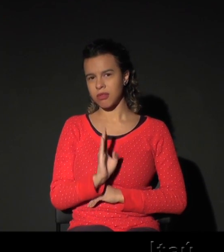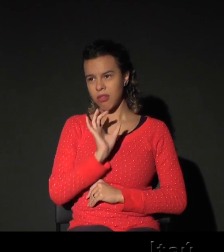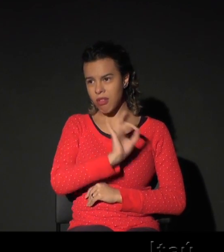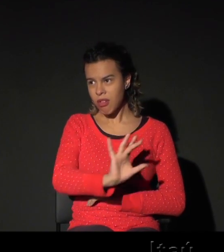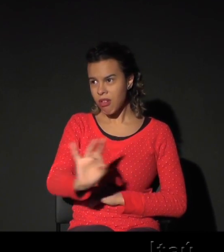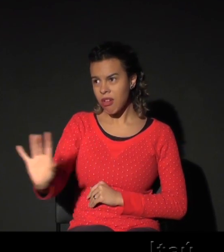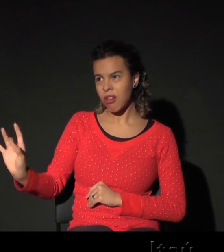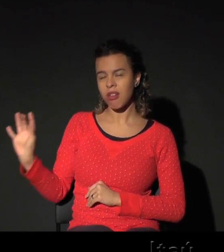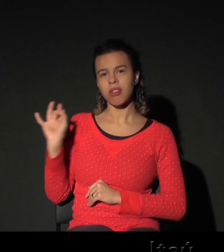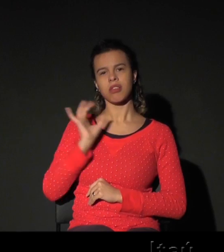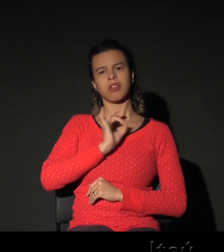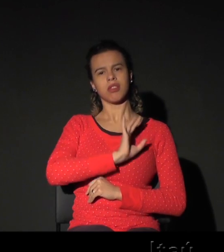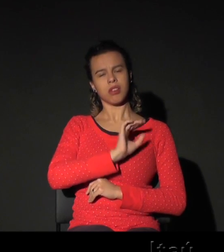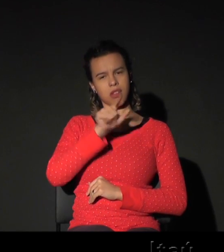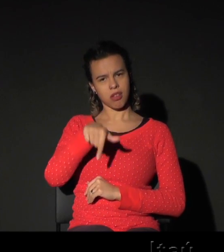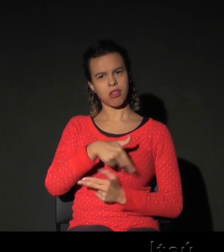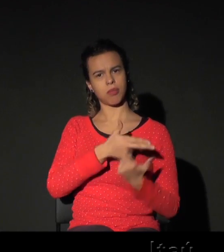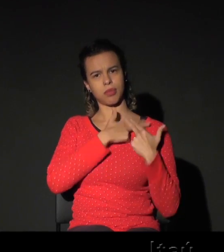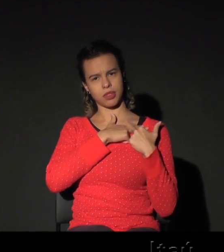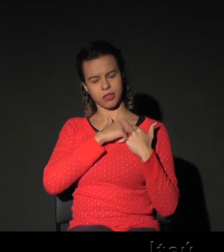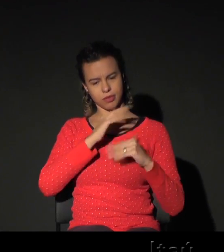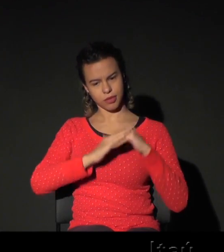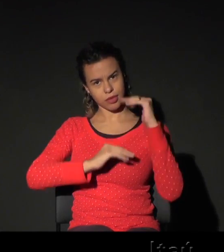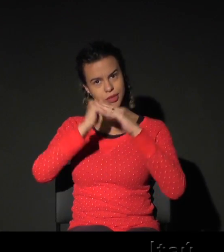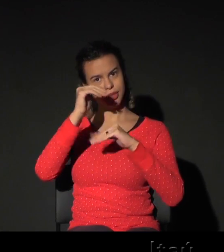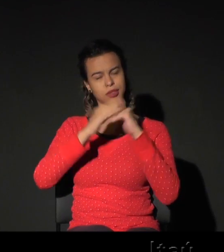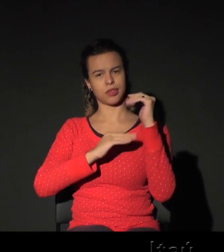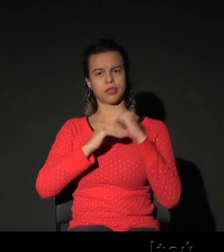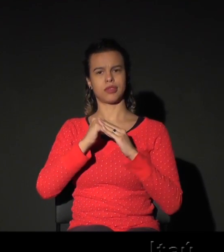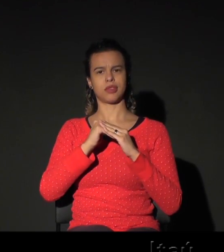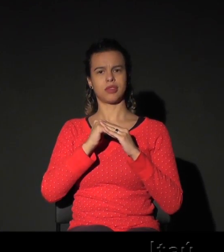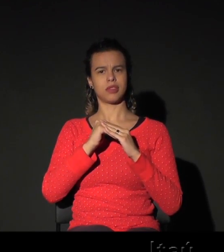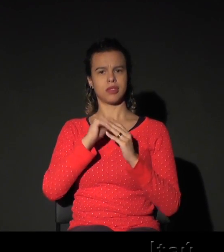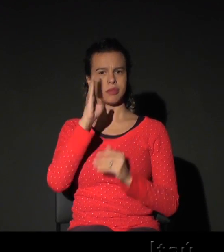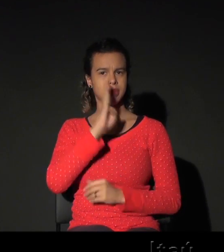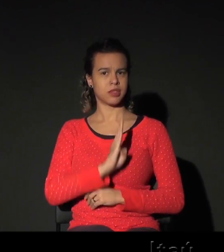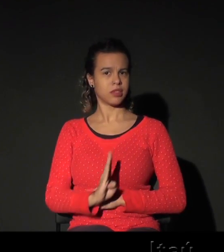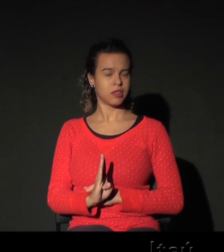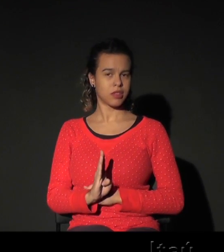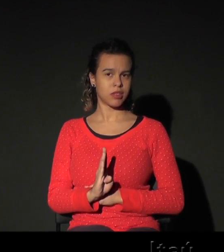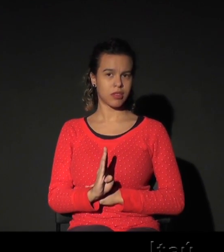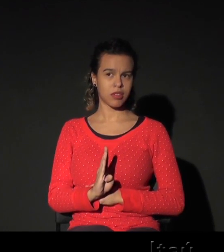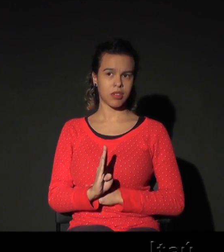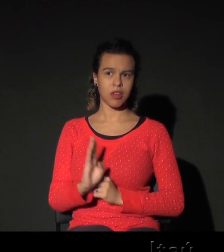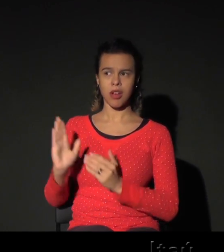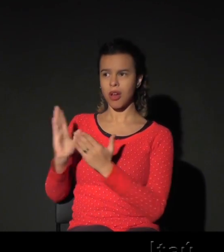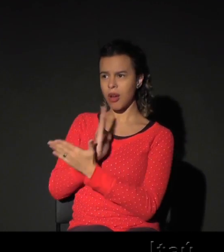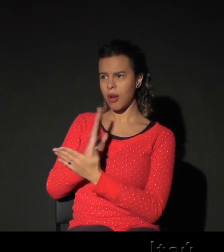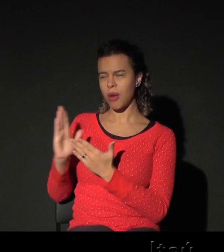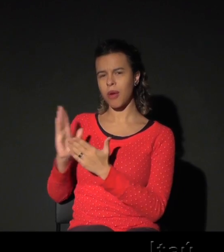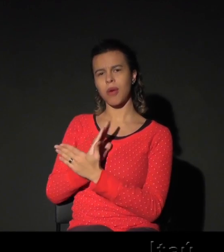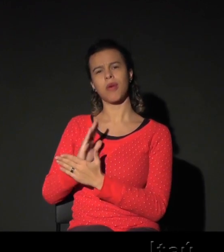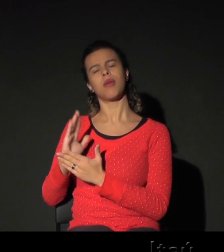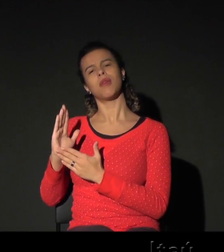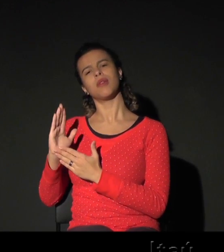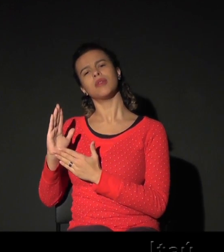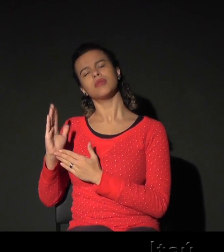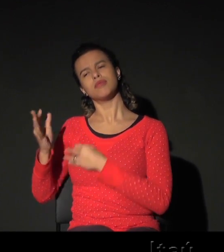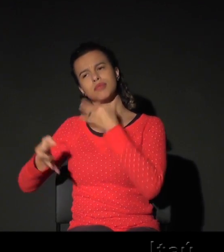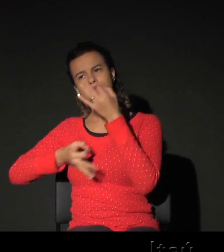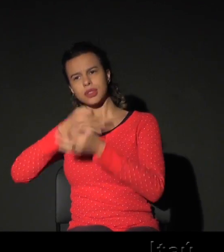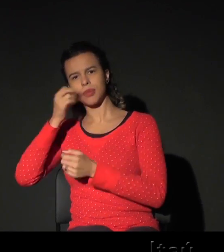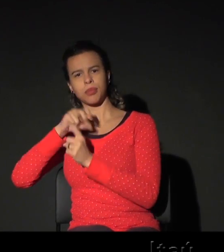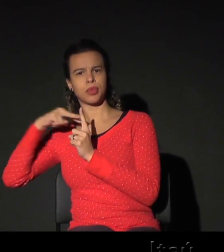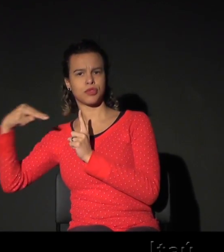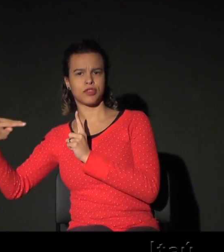cada um de nós somos responsáveis por essa construção um fala sobre determinado ponto